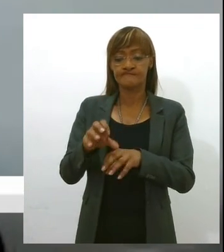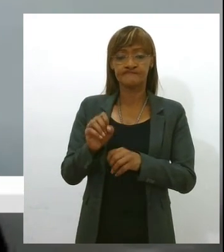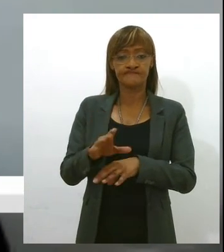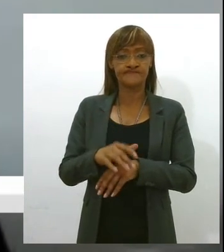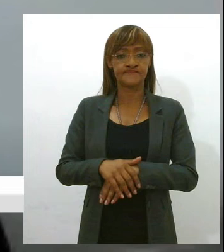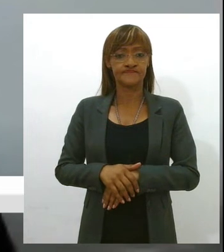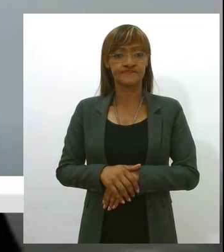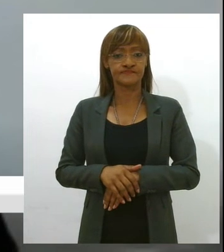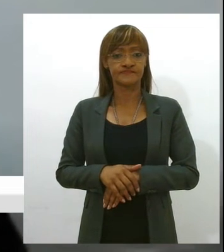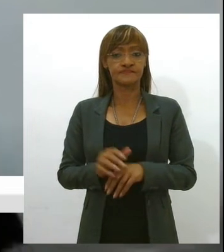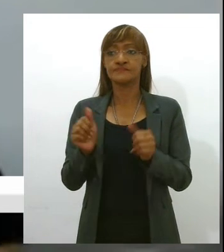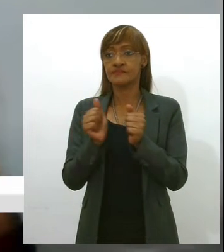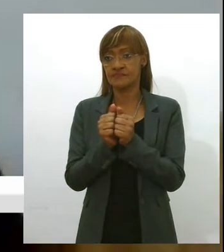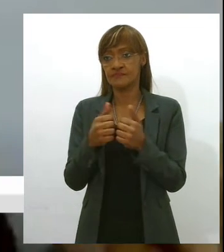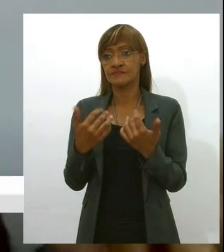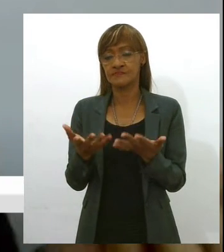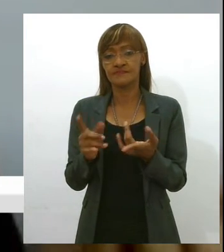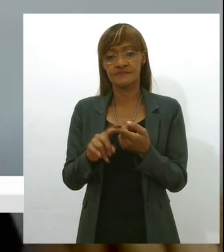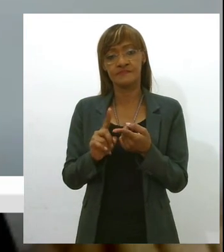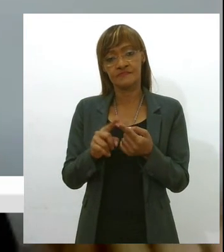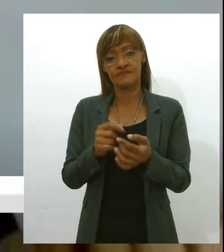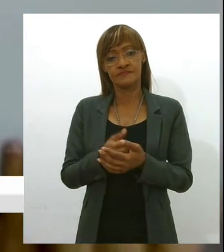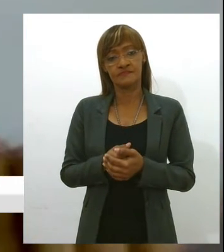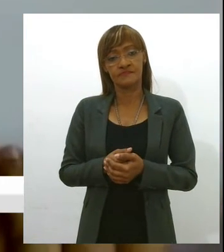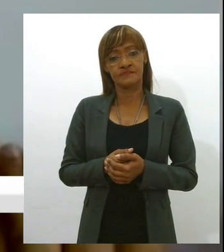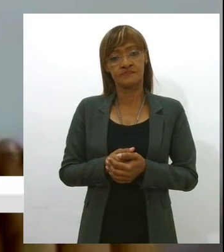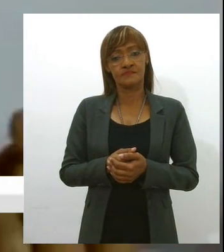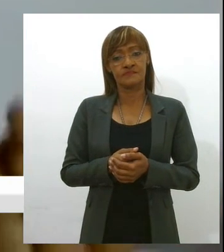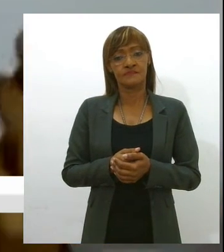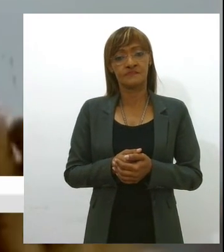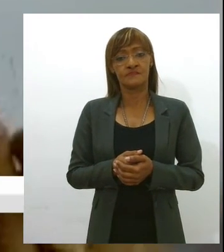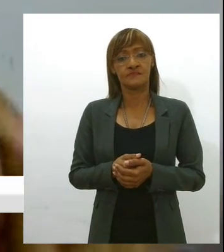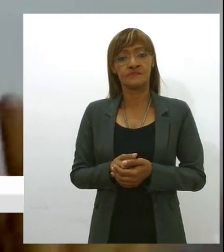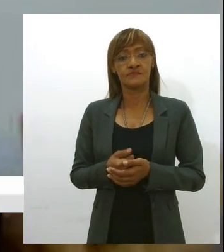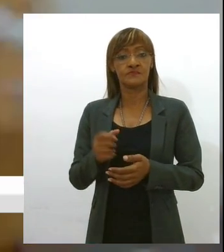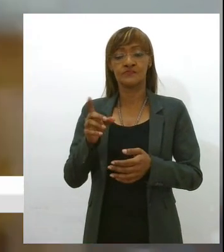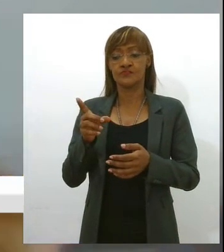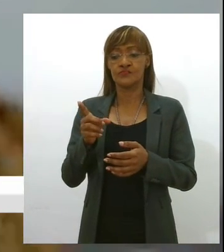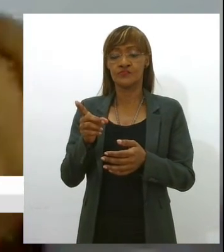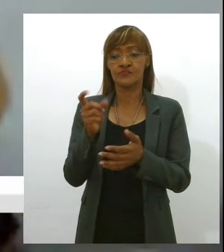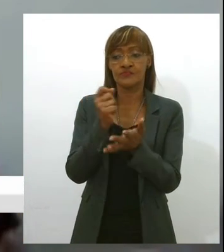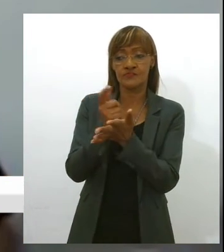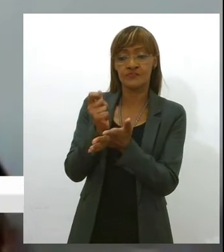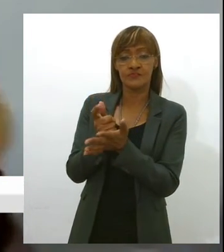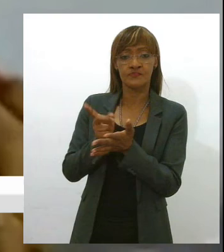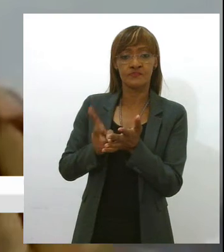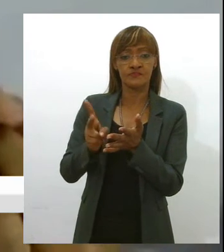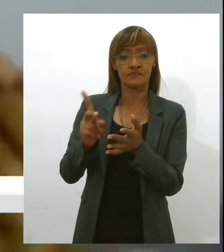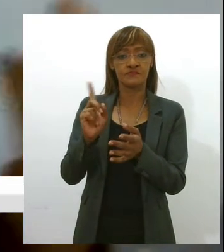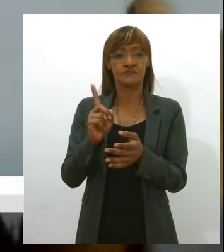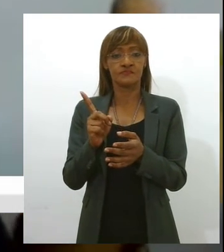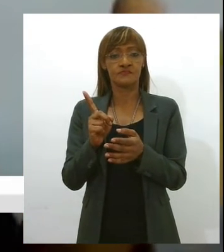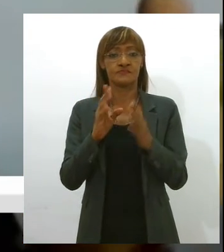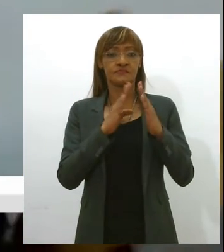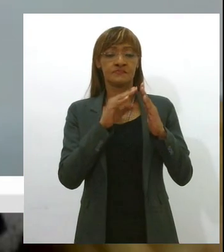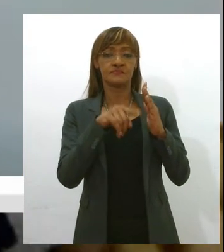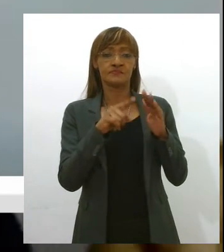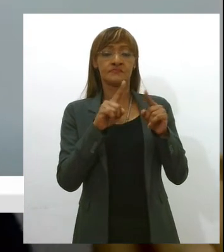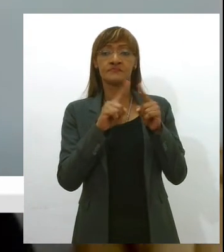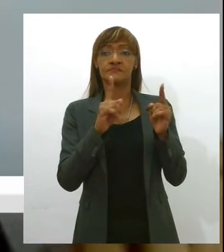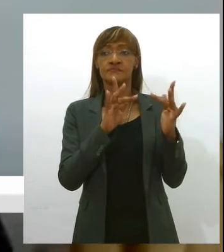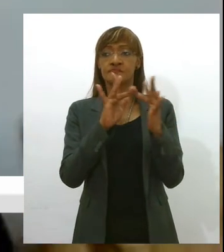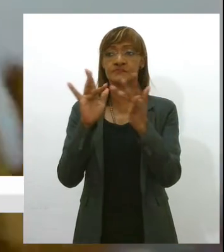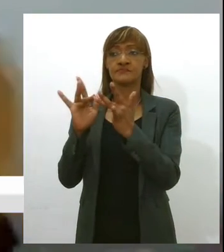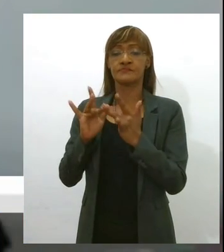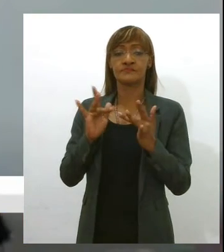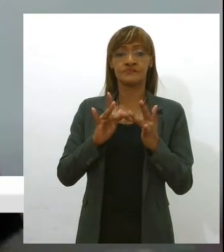essa questão, a gente, pô, eu não estou criando meu filho consumista lá em casa, mas ele tem contato com outros membros de família, com